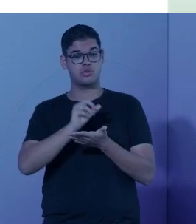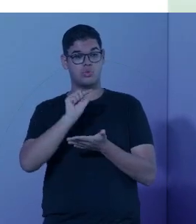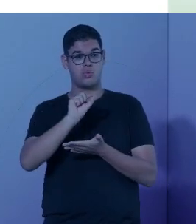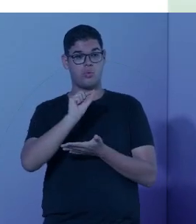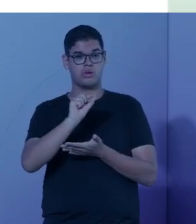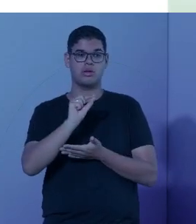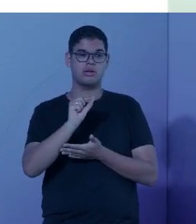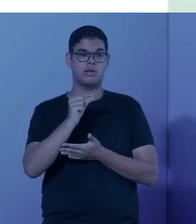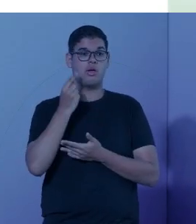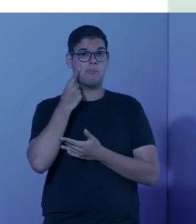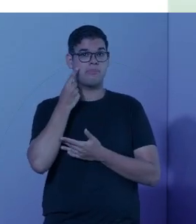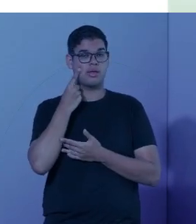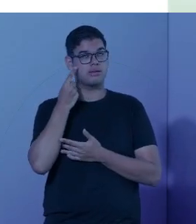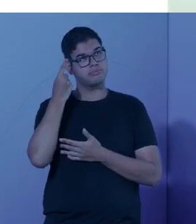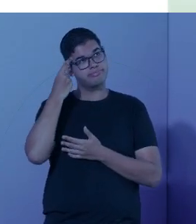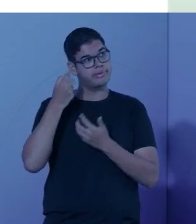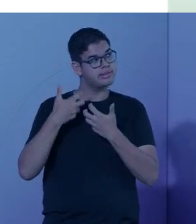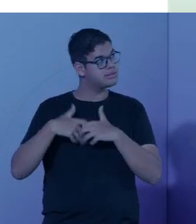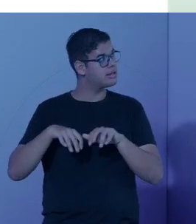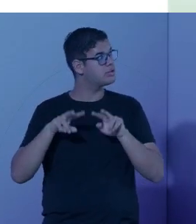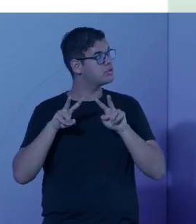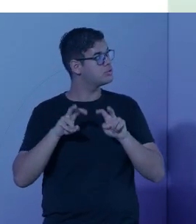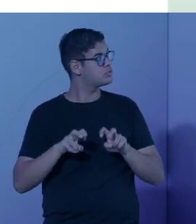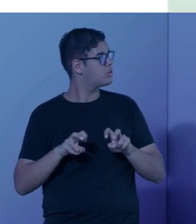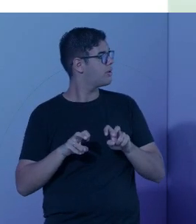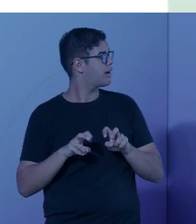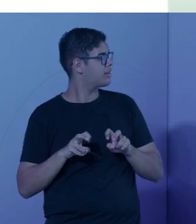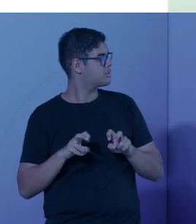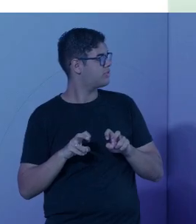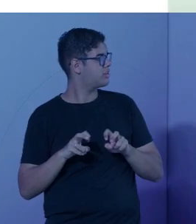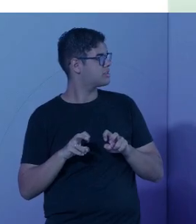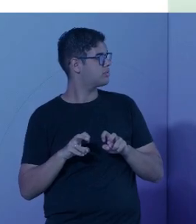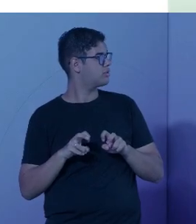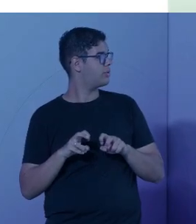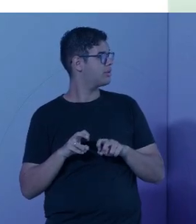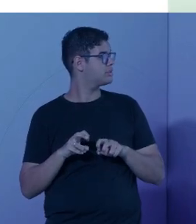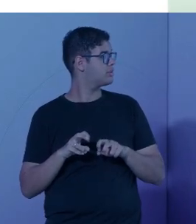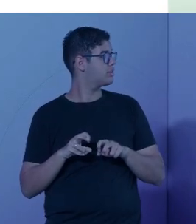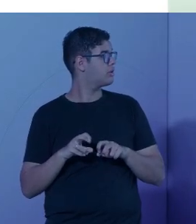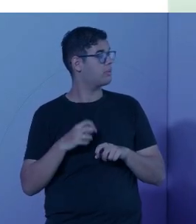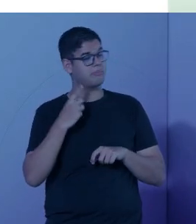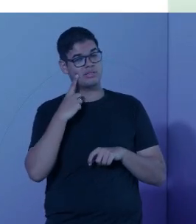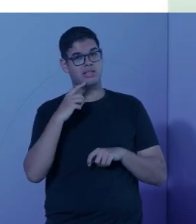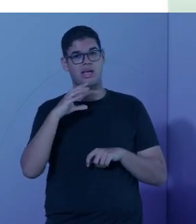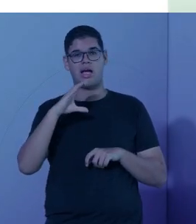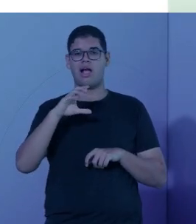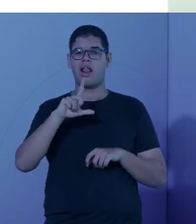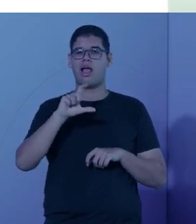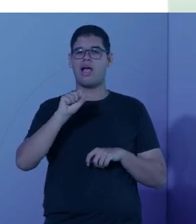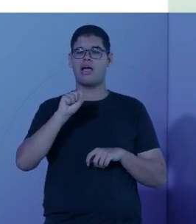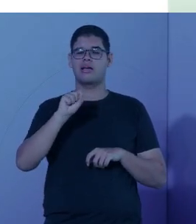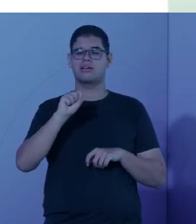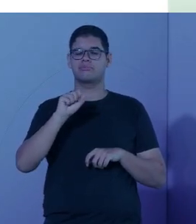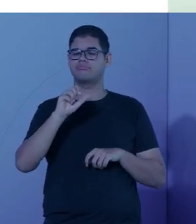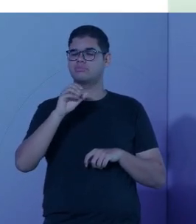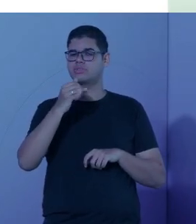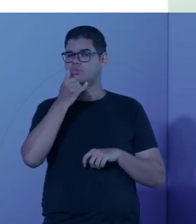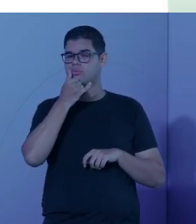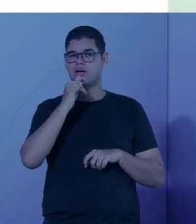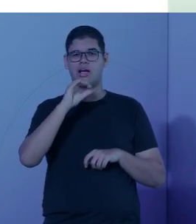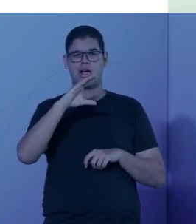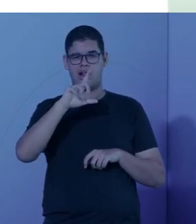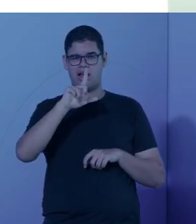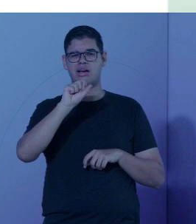doença rara e doença prevalente. Eu chamei de prevalente aqui toda doença que não é rara, pela portaria 199 do